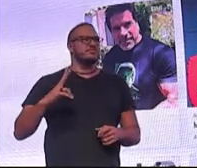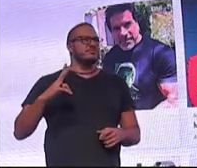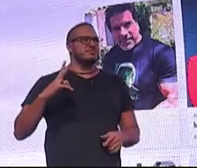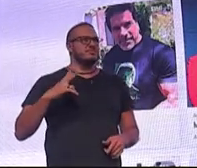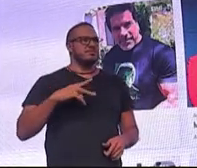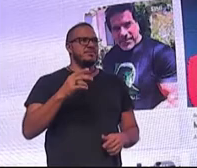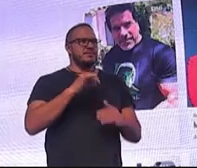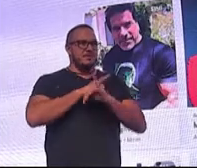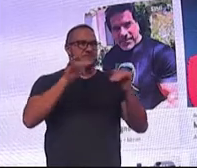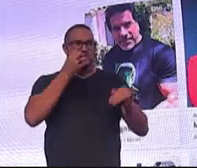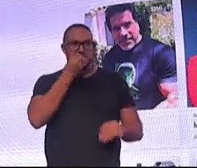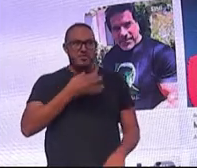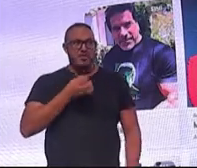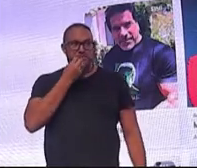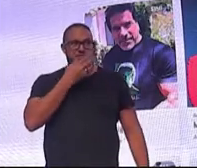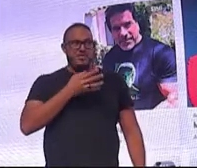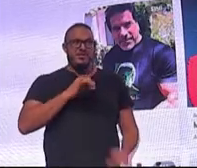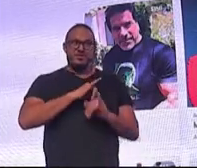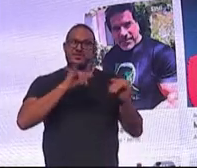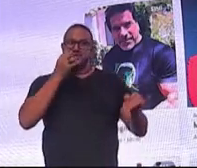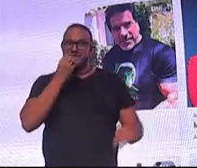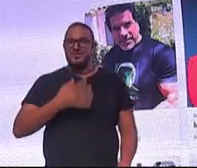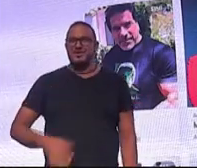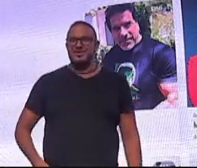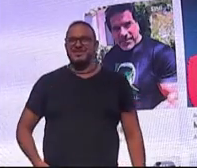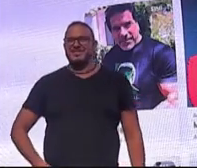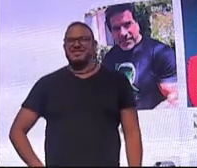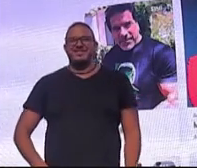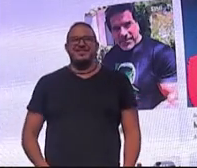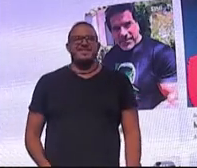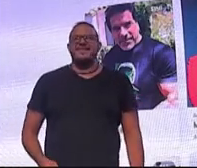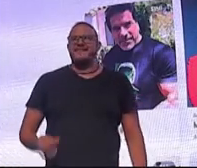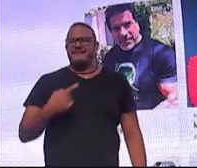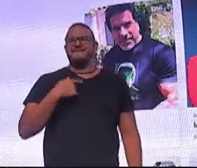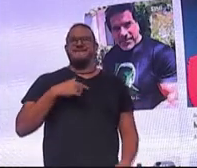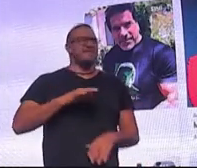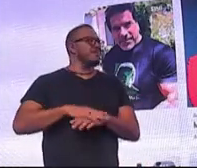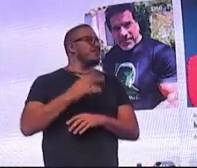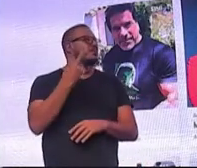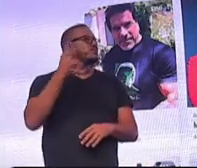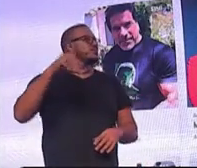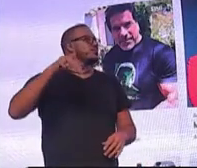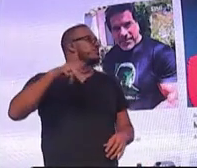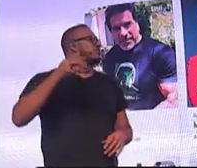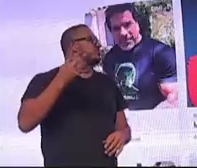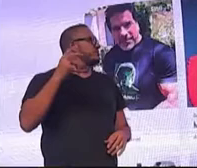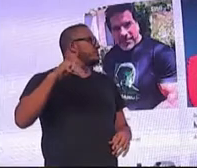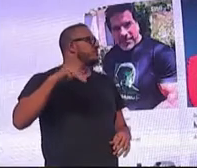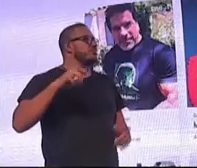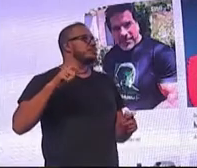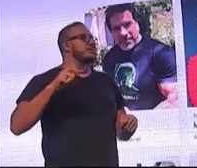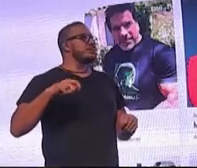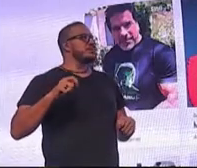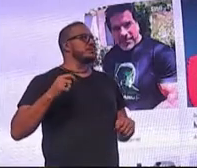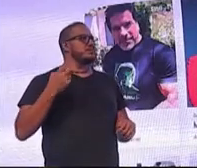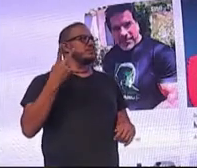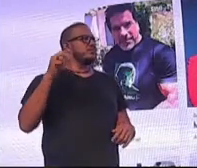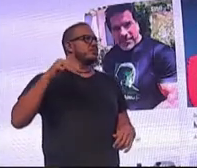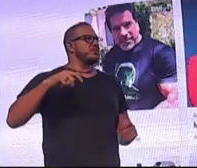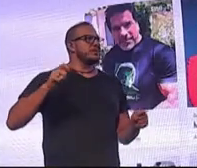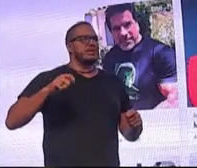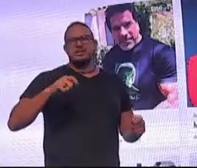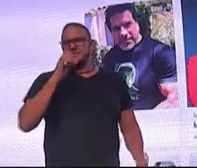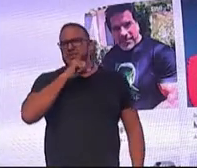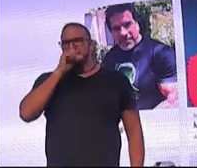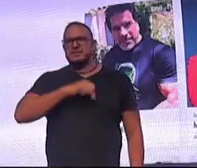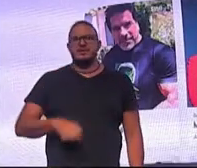boa ou ruim? Foi boa notícia? Gente, tem mais 2 minutinhos ou já... Mais 2 minutinhos, pode ser? Tá